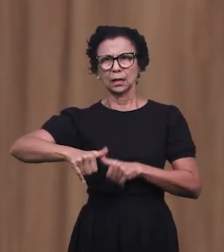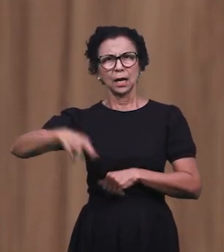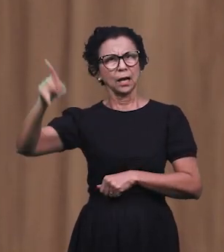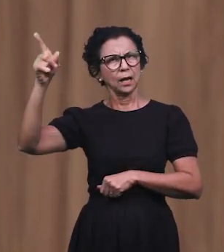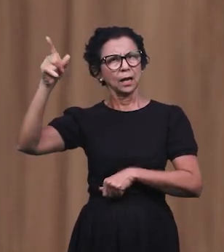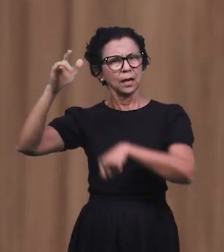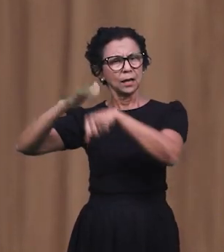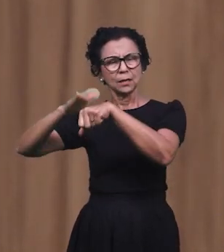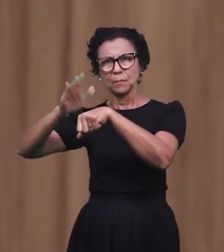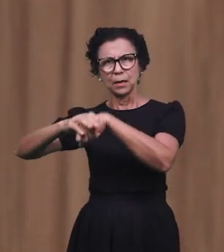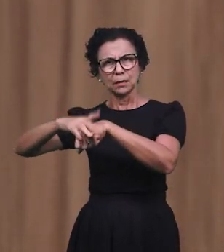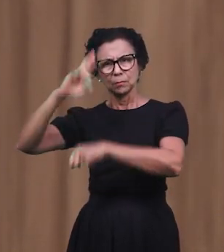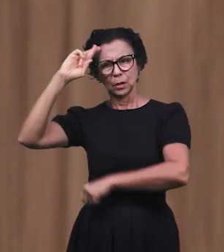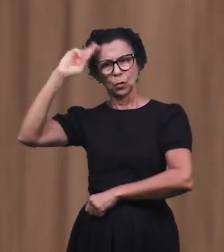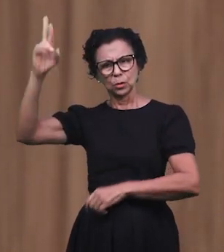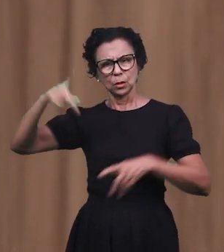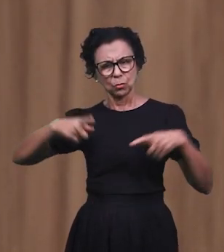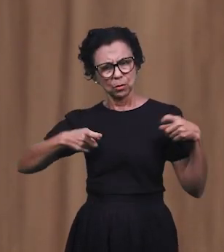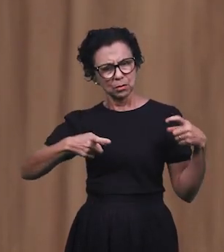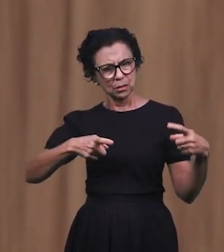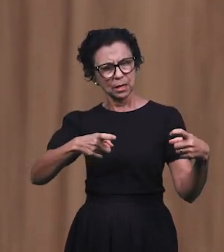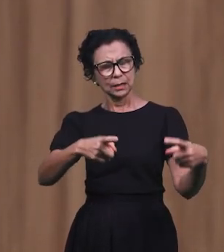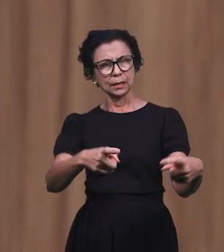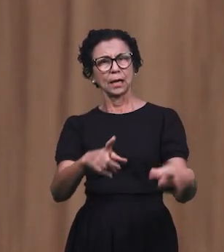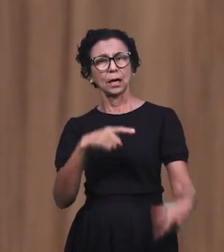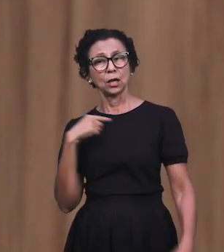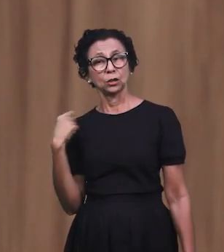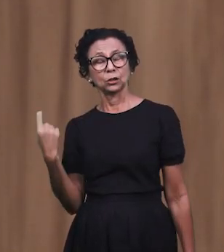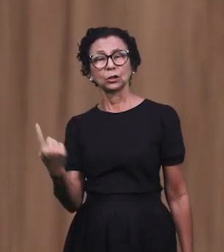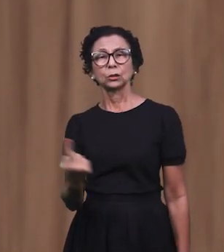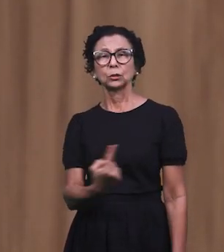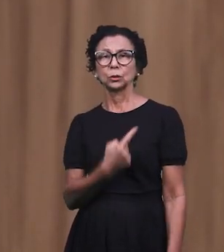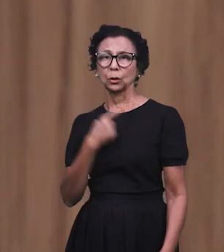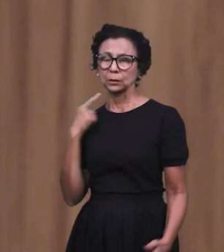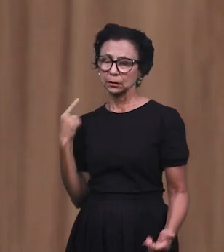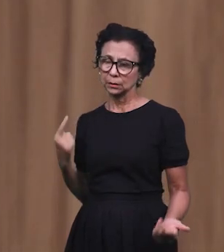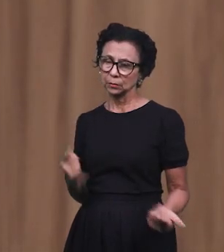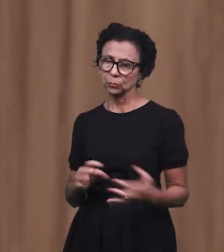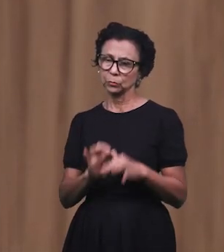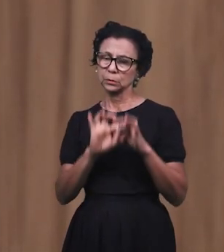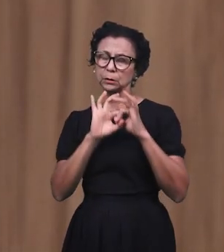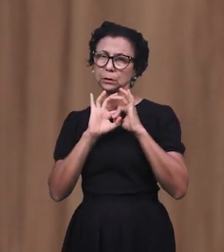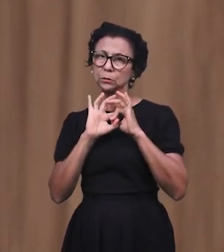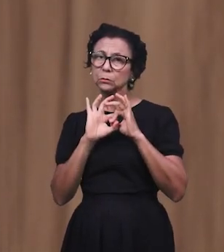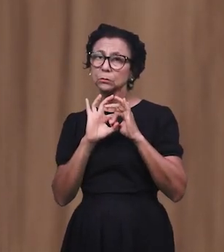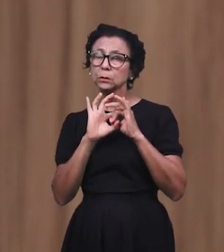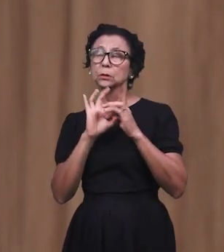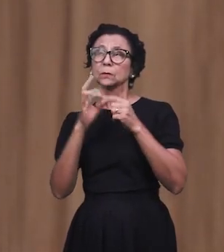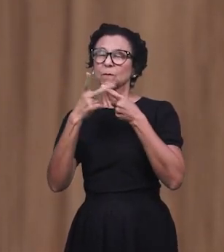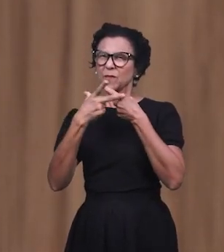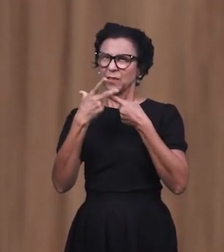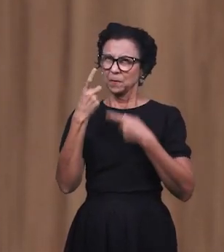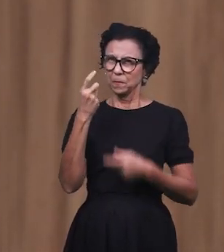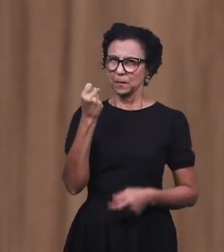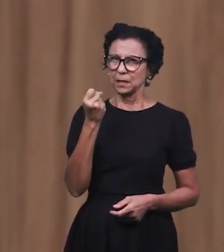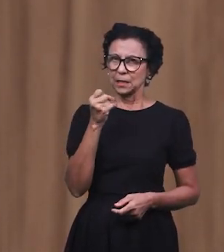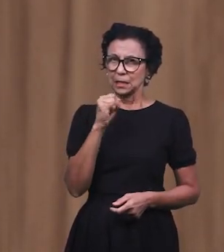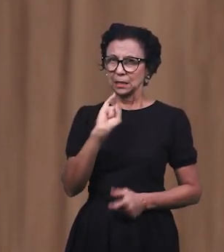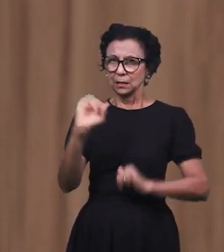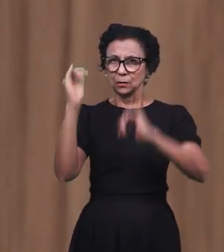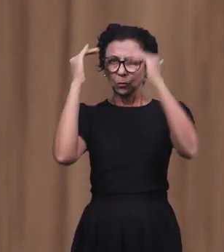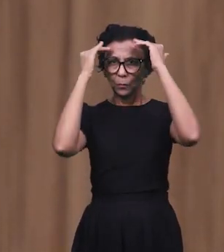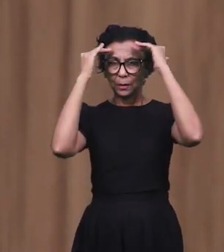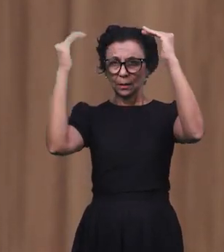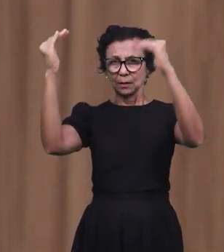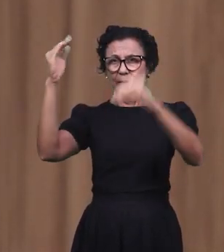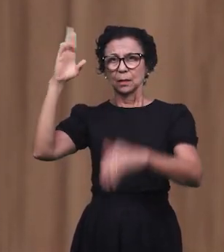por quê? Ele é o Senhor da guerra. Então, quando nós lutamos as guerras do Senhor, nós vamos ser vencedores se nós estivermos debaixo